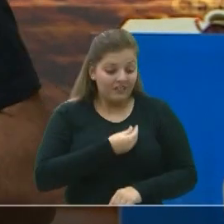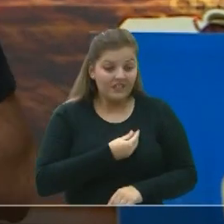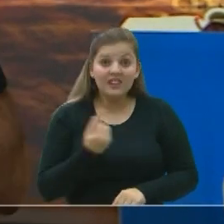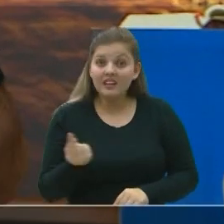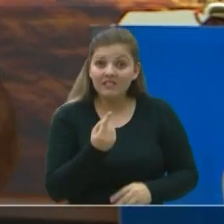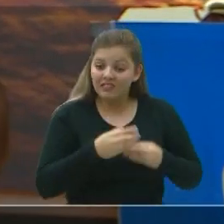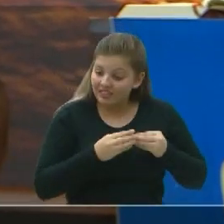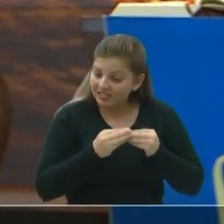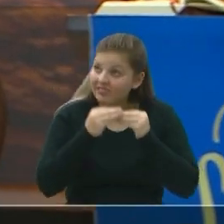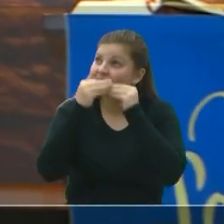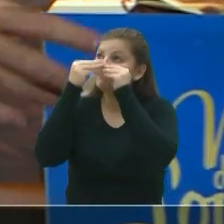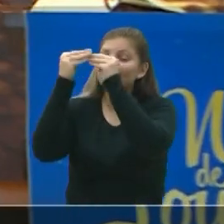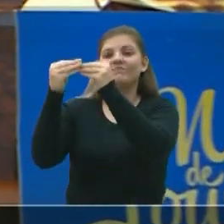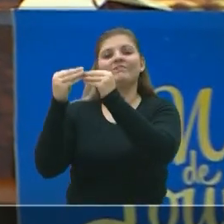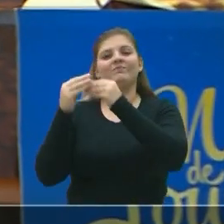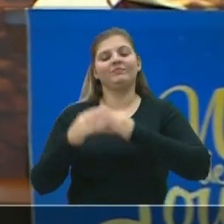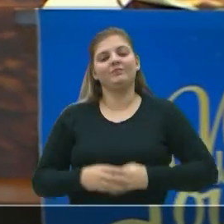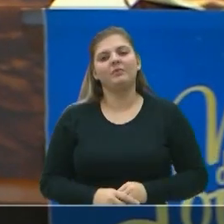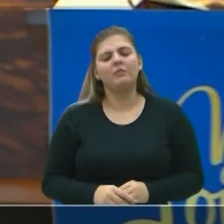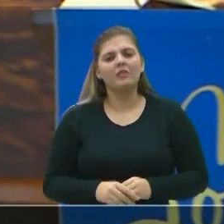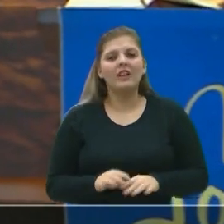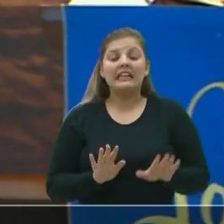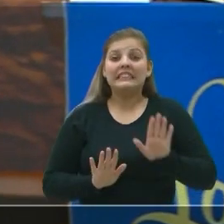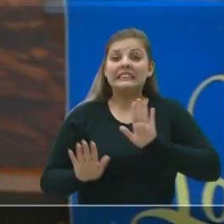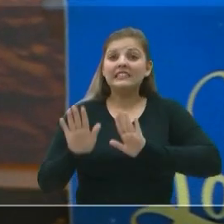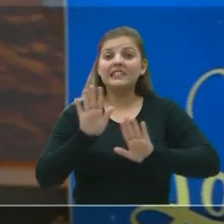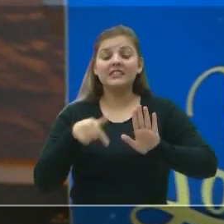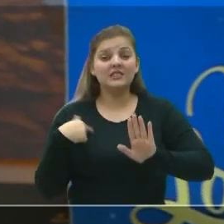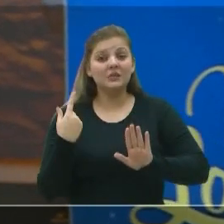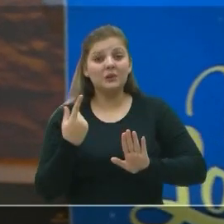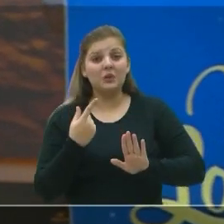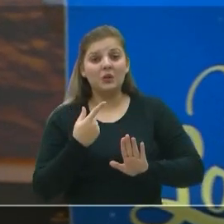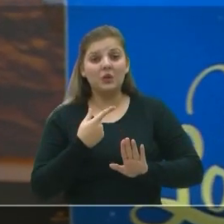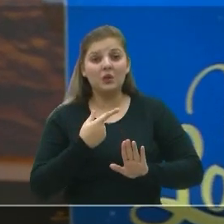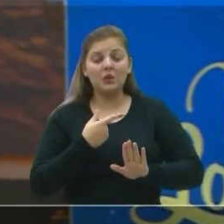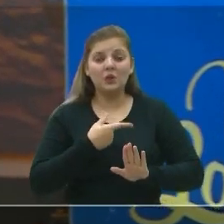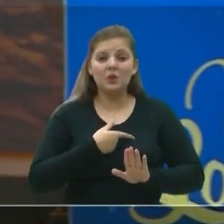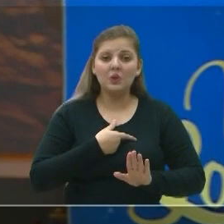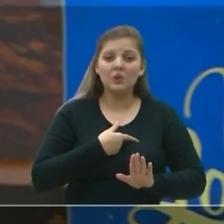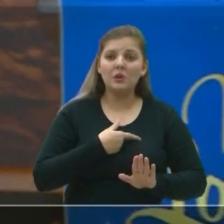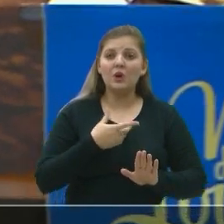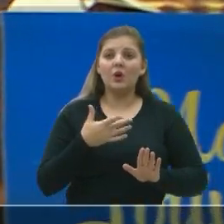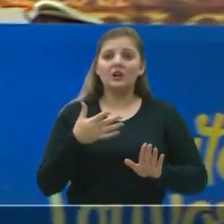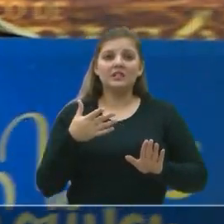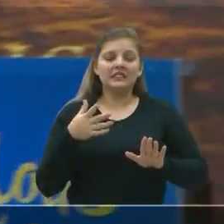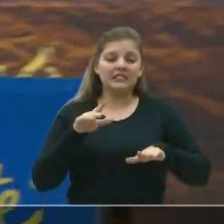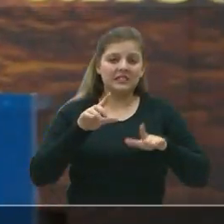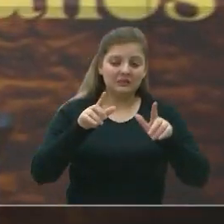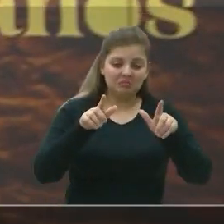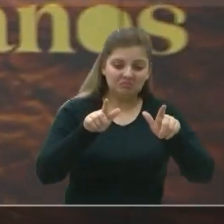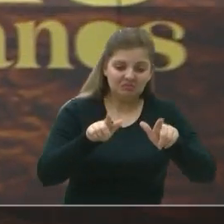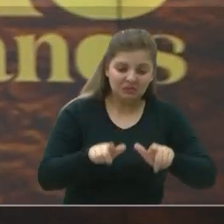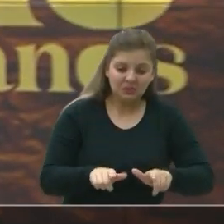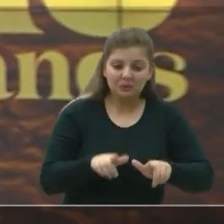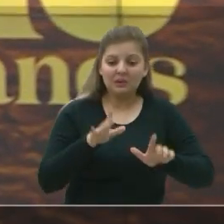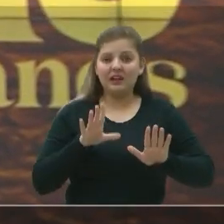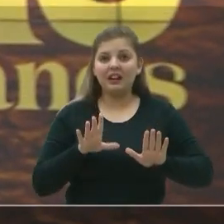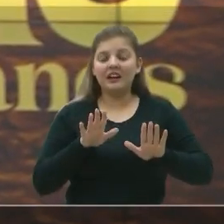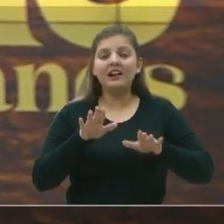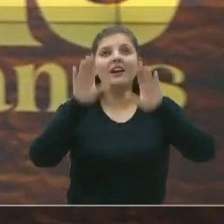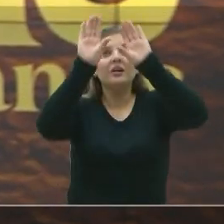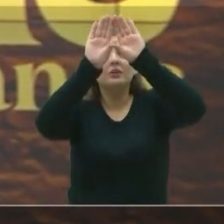eterna, por independente do que particularmente seja a nossa Jericó, mas a grande